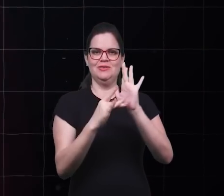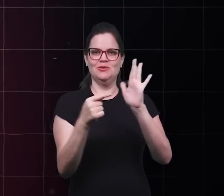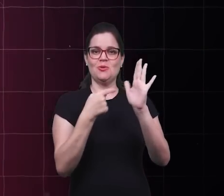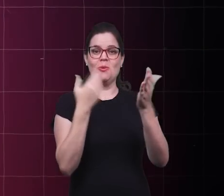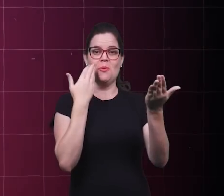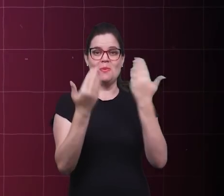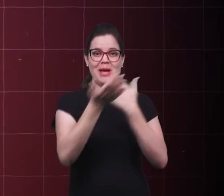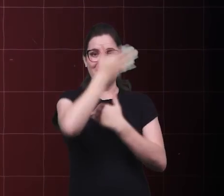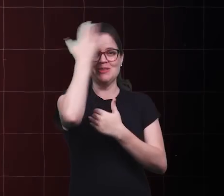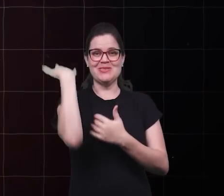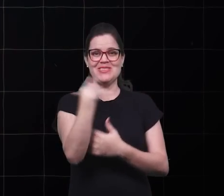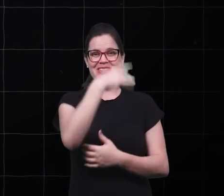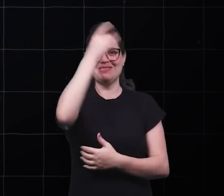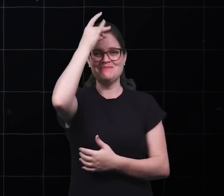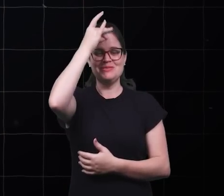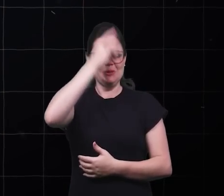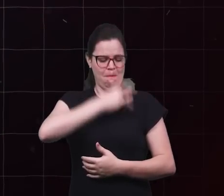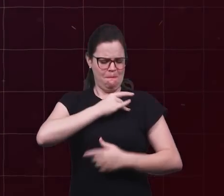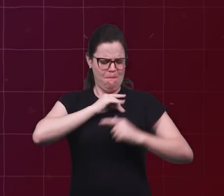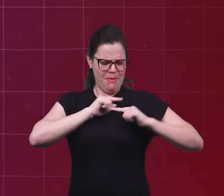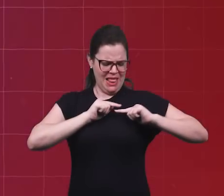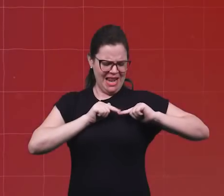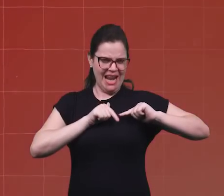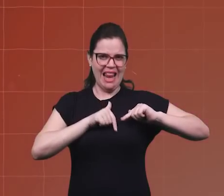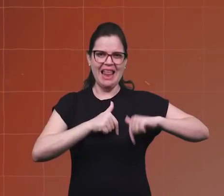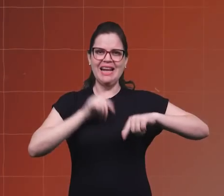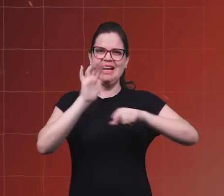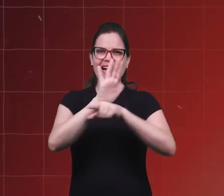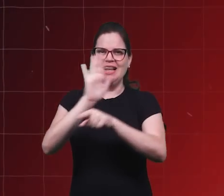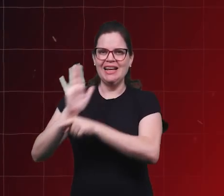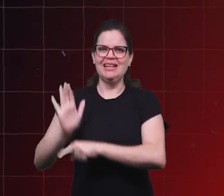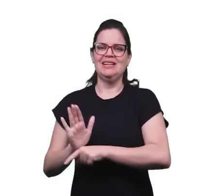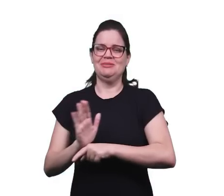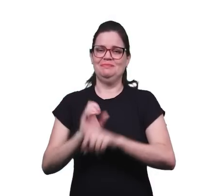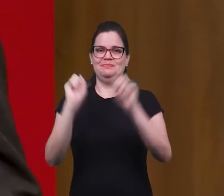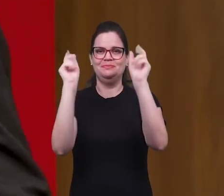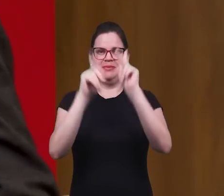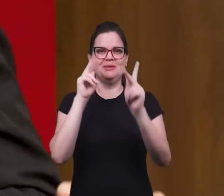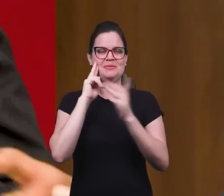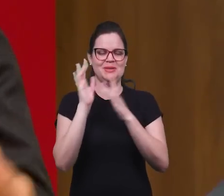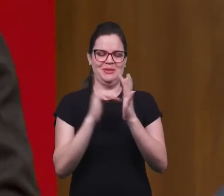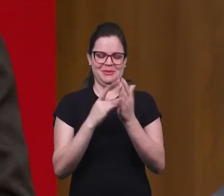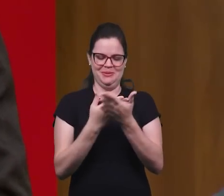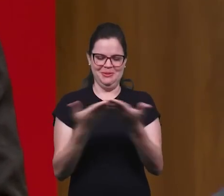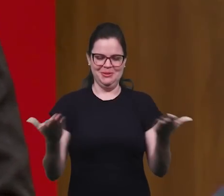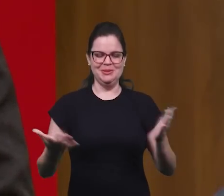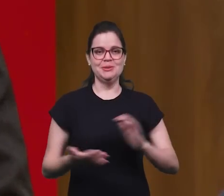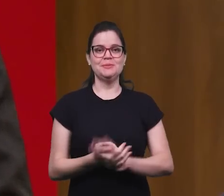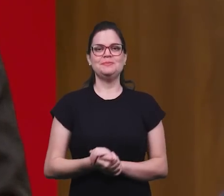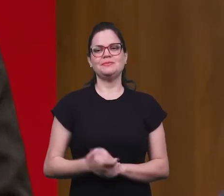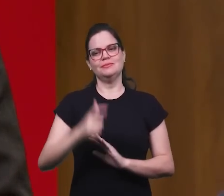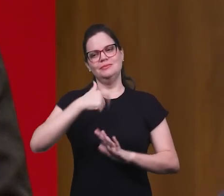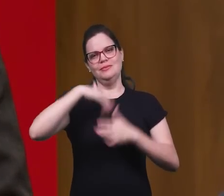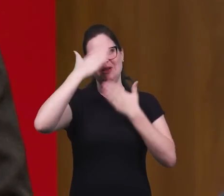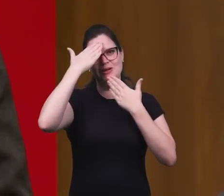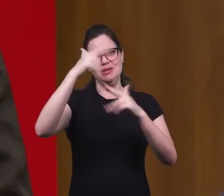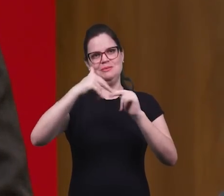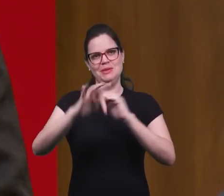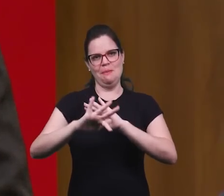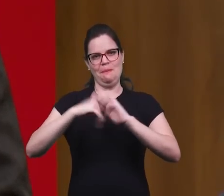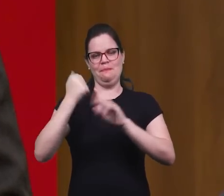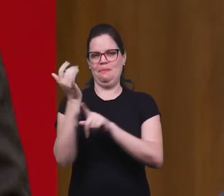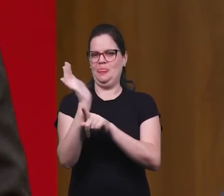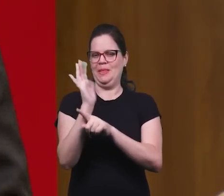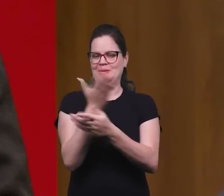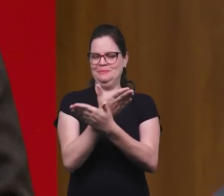Santo, sempre operando em nosso favor, a paz do Senhor. Muito bem, agradecemos a participação do